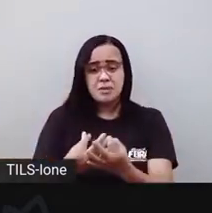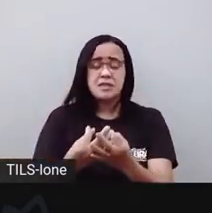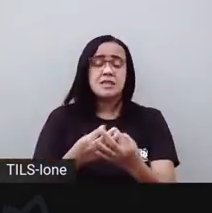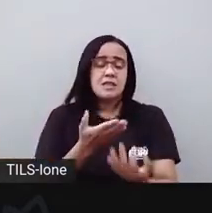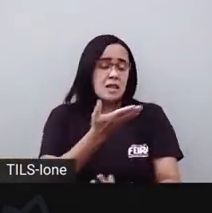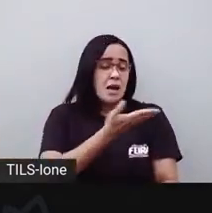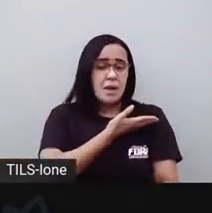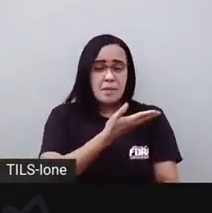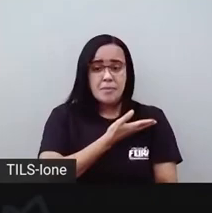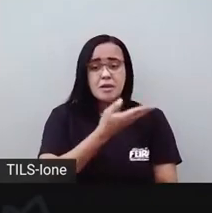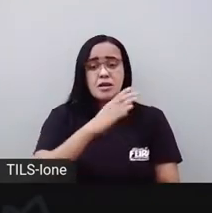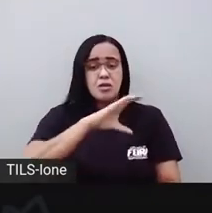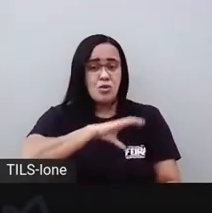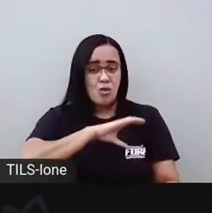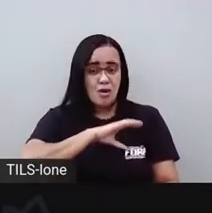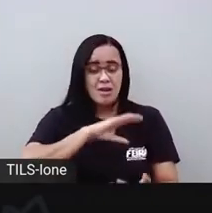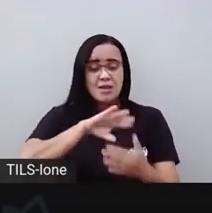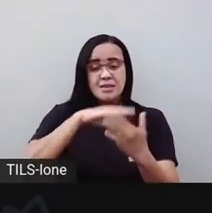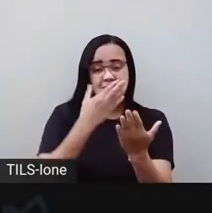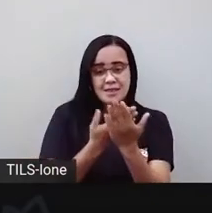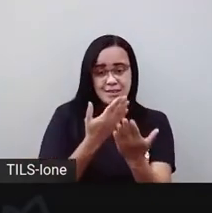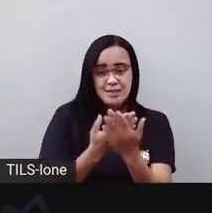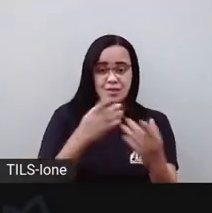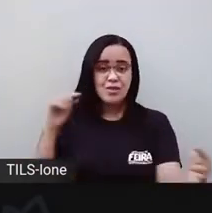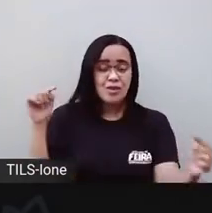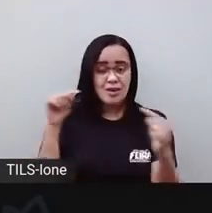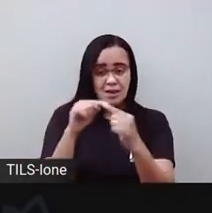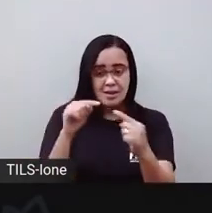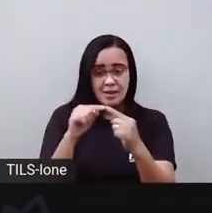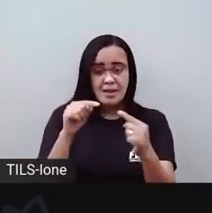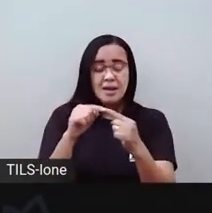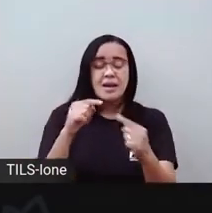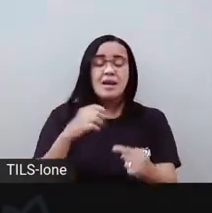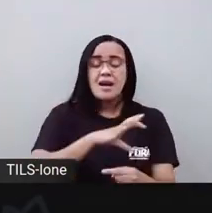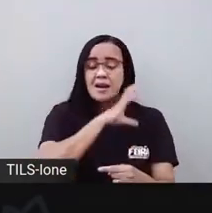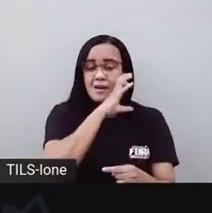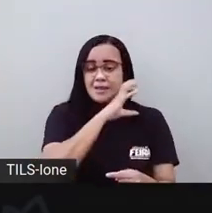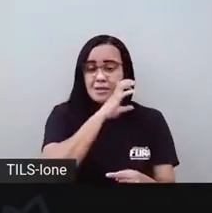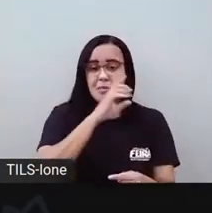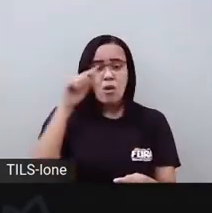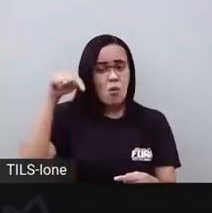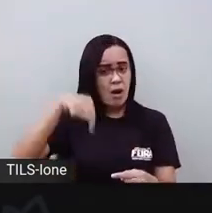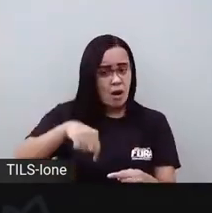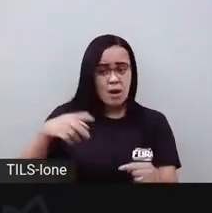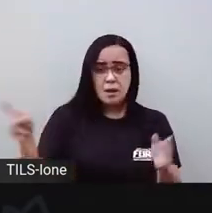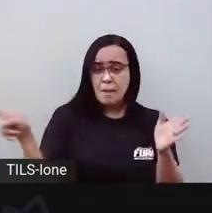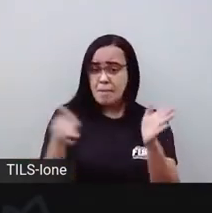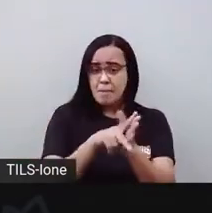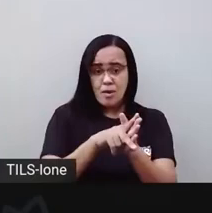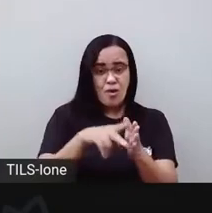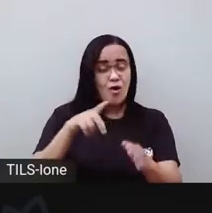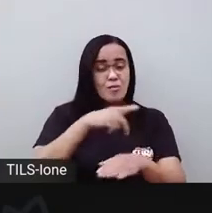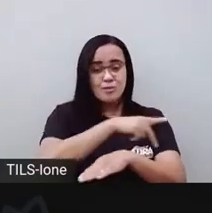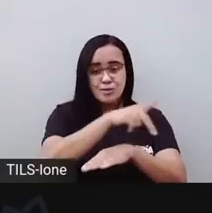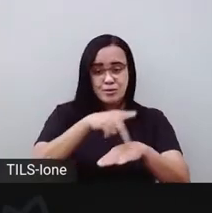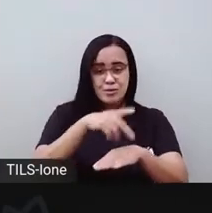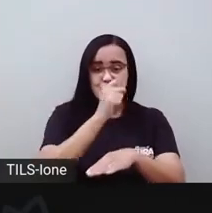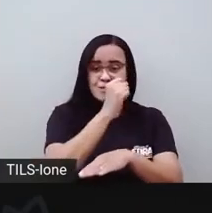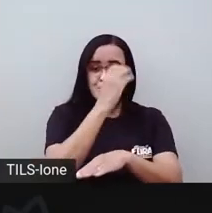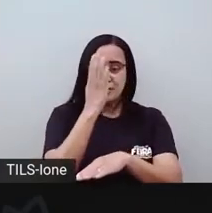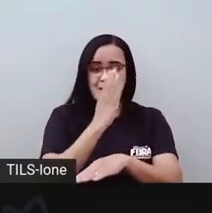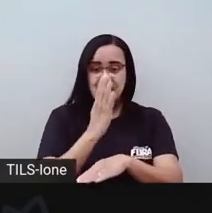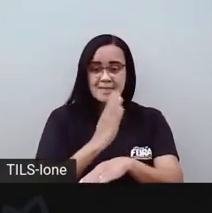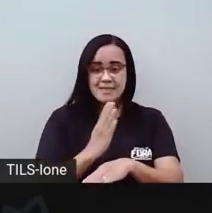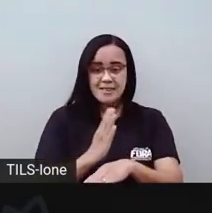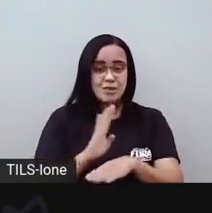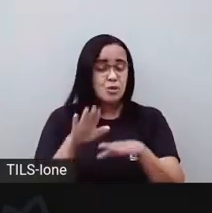Brasil. Quem aqui pensa, sabe ou conhece o nome de algum animal que só tem aqui no Brasil?